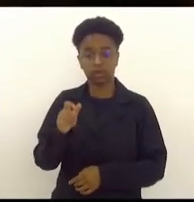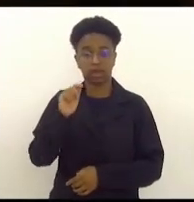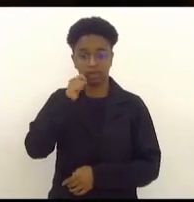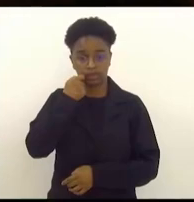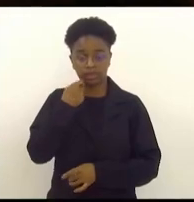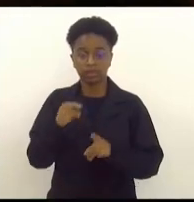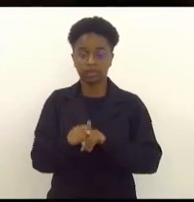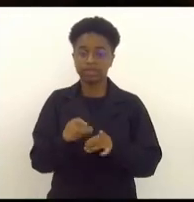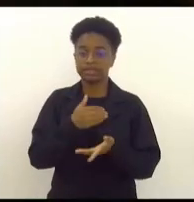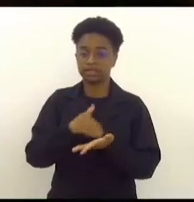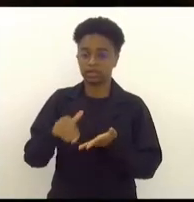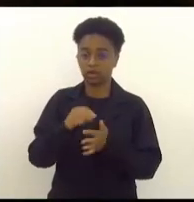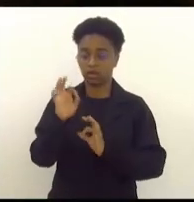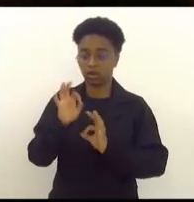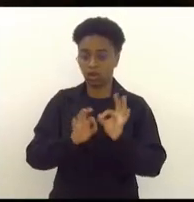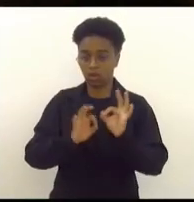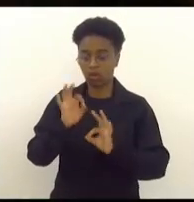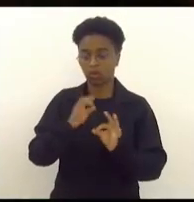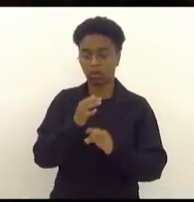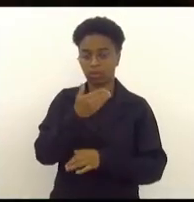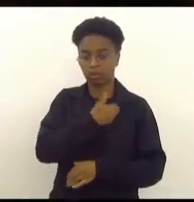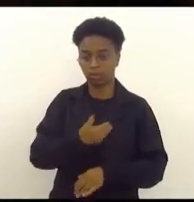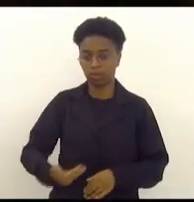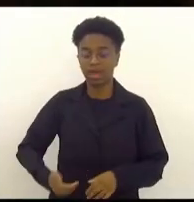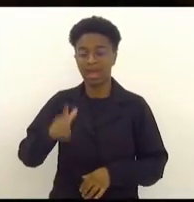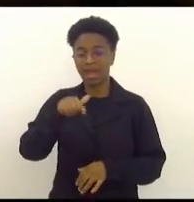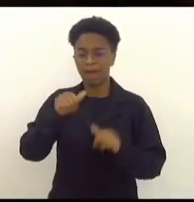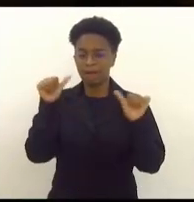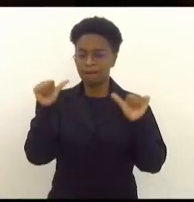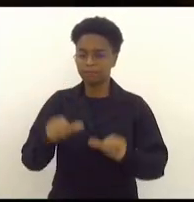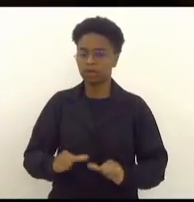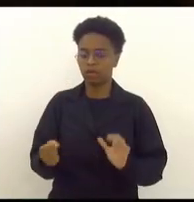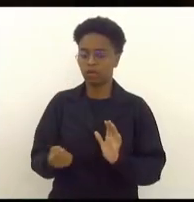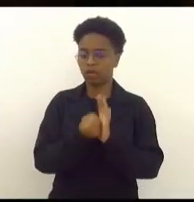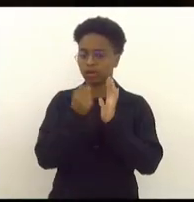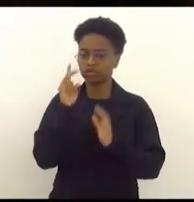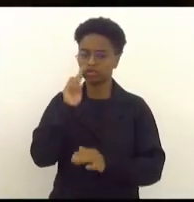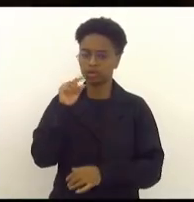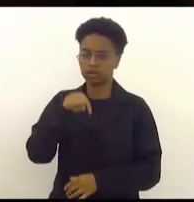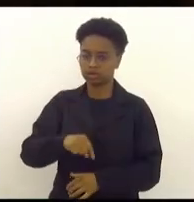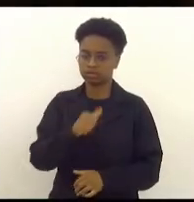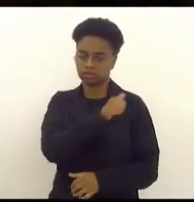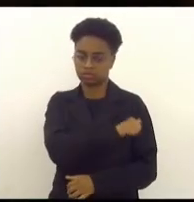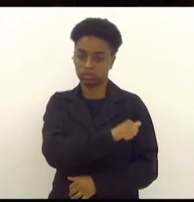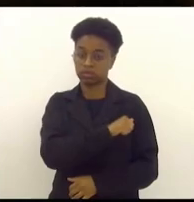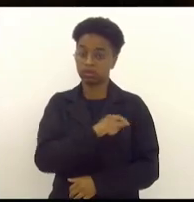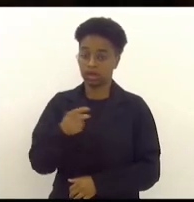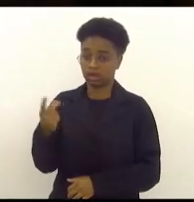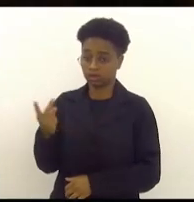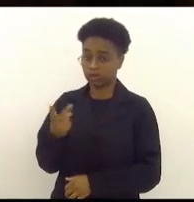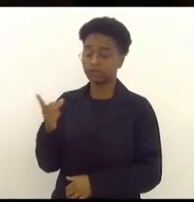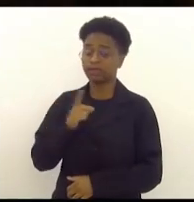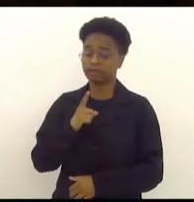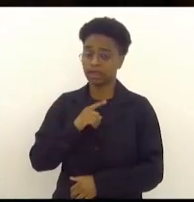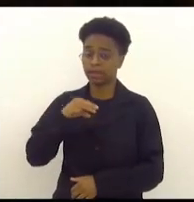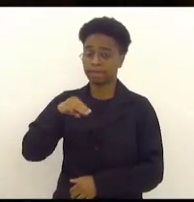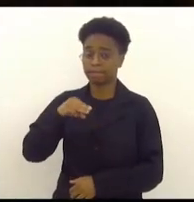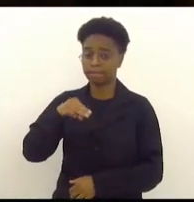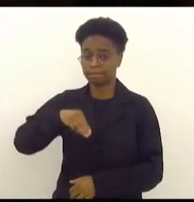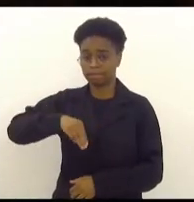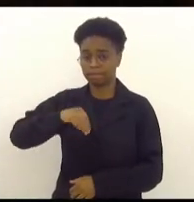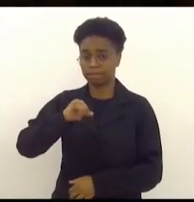pública que é o pior secretário de ordem pública da história da cidade do Rio de Janeiro eles têm uma milícia particular